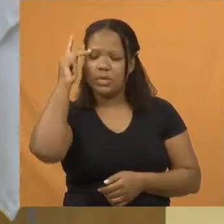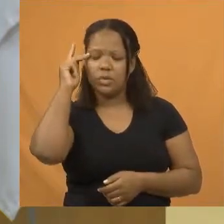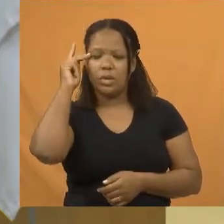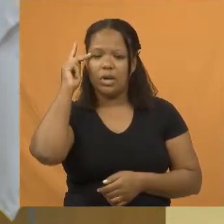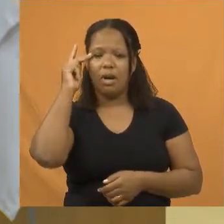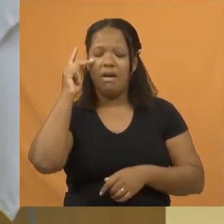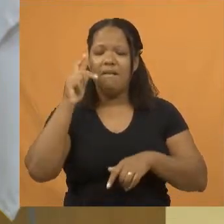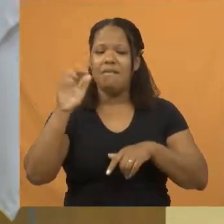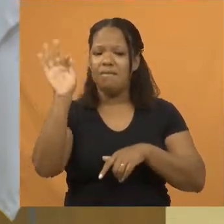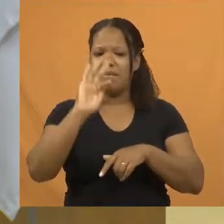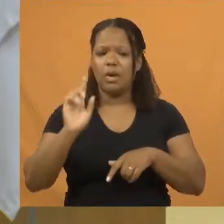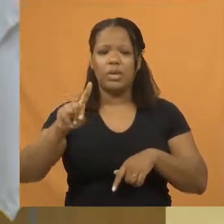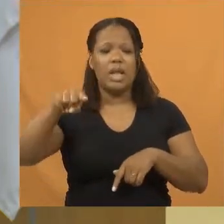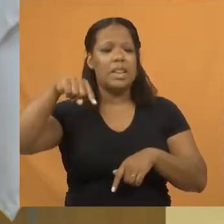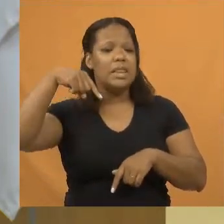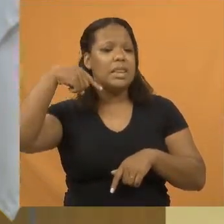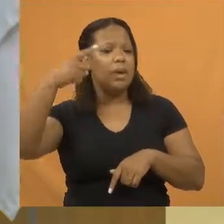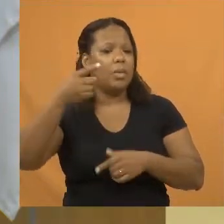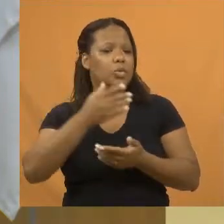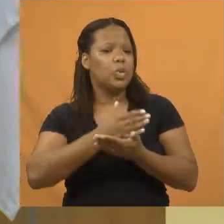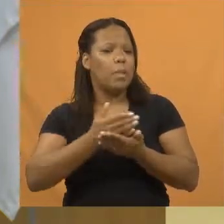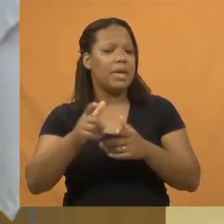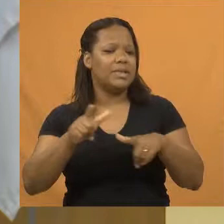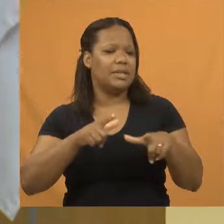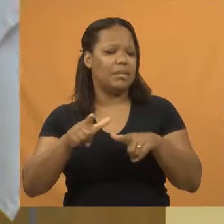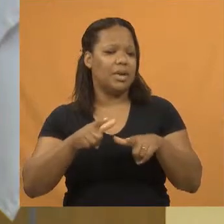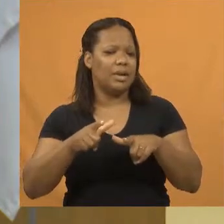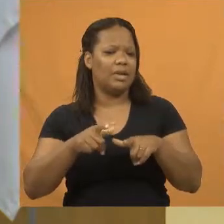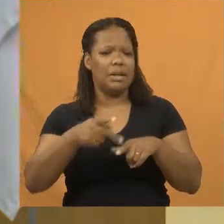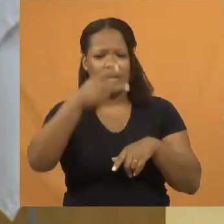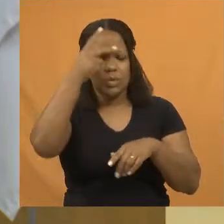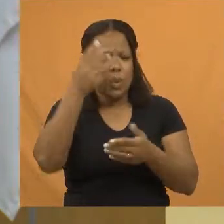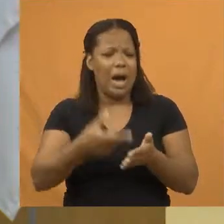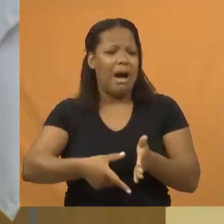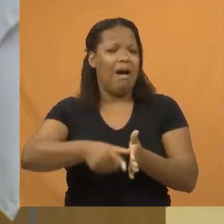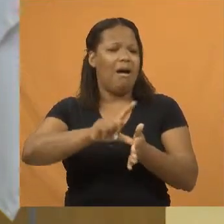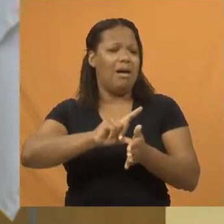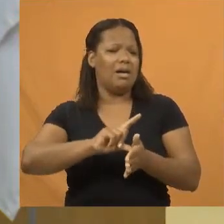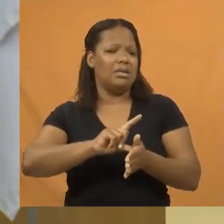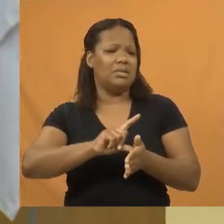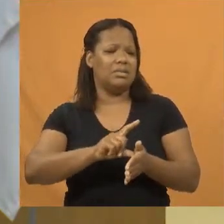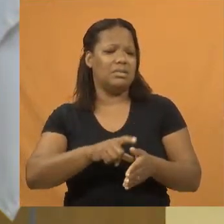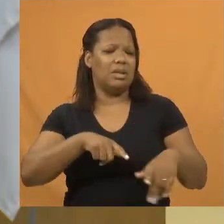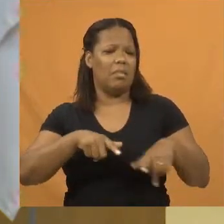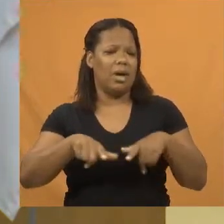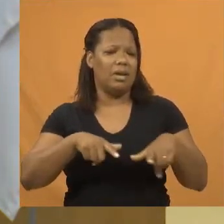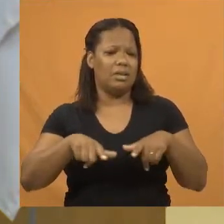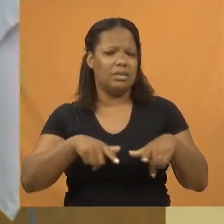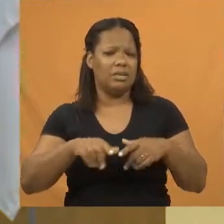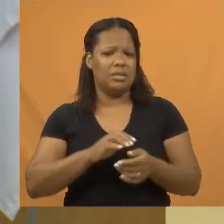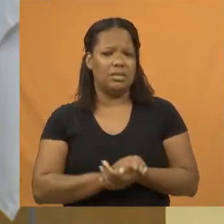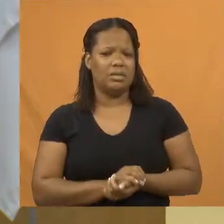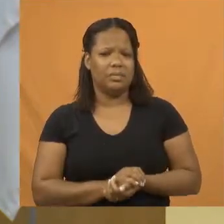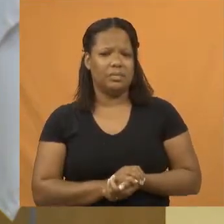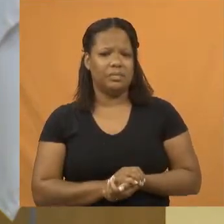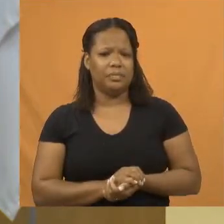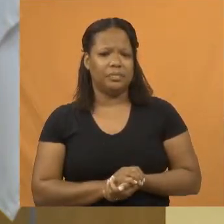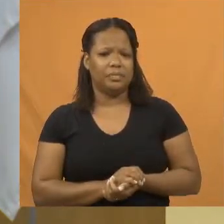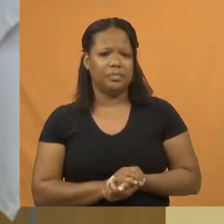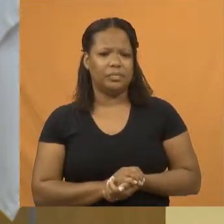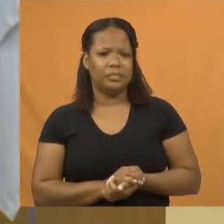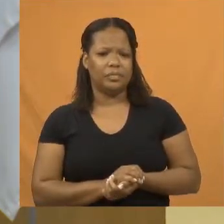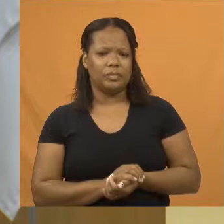Tem uma parte da população em que é possível que o jovem inicie o trabalho depois de